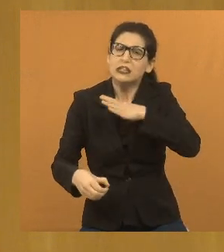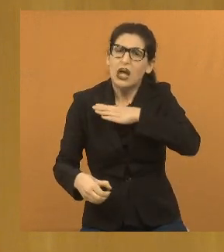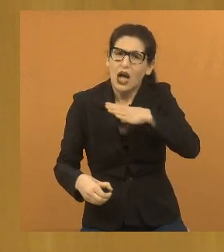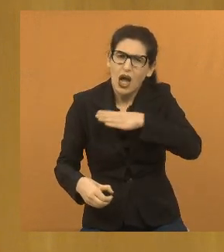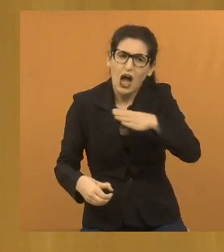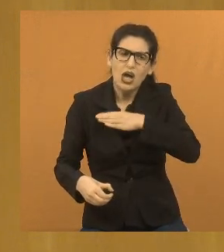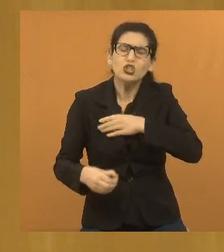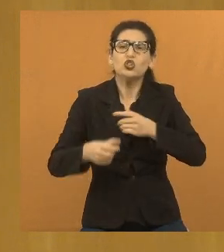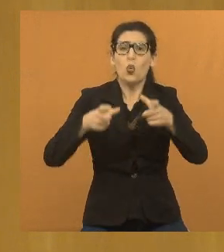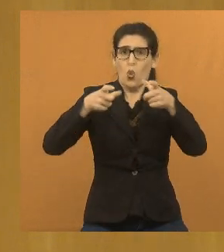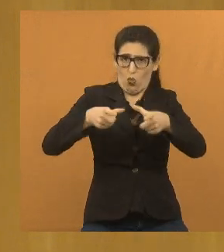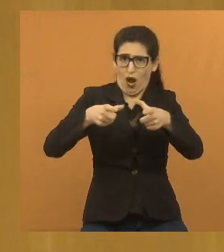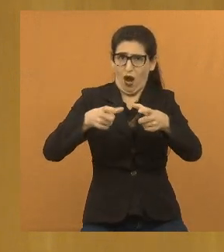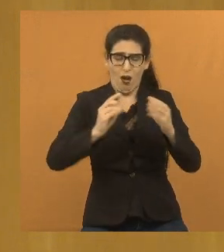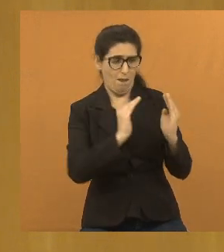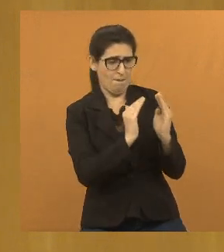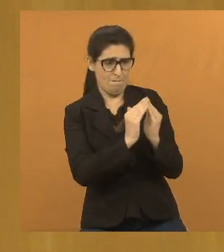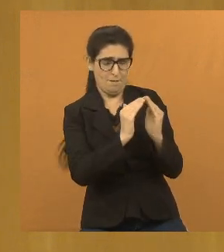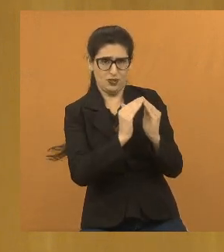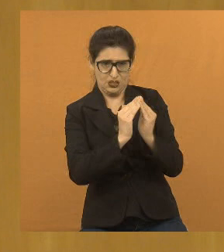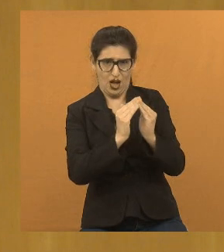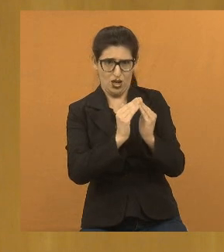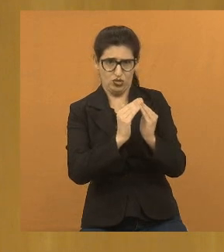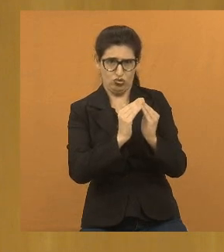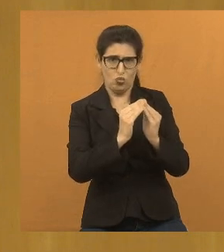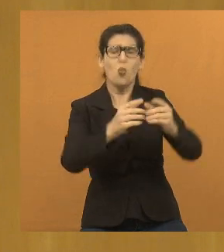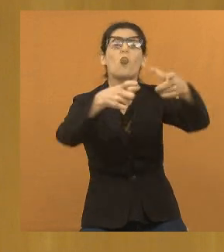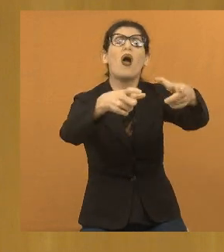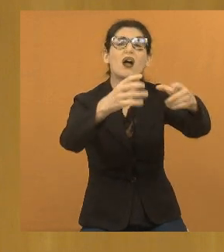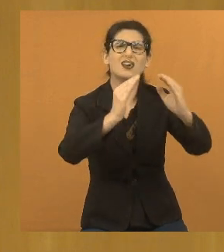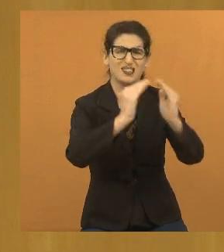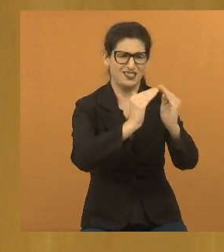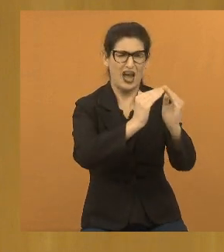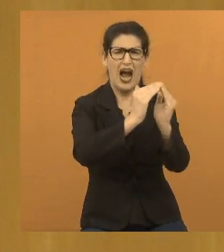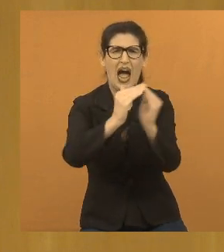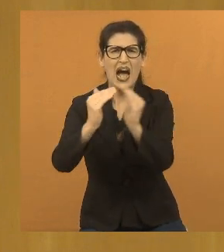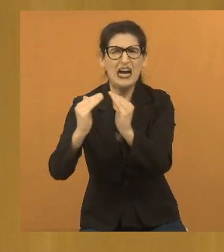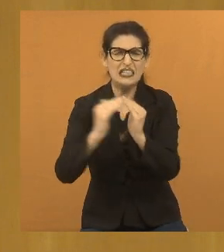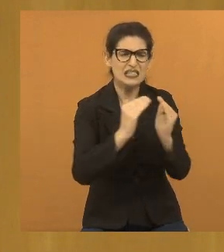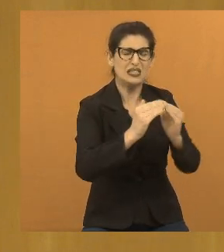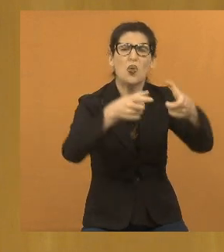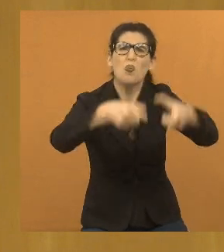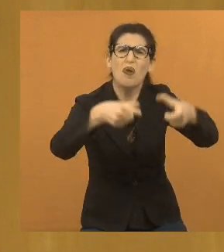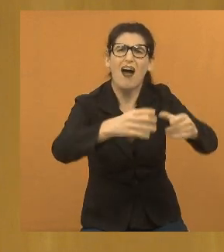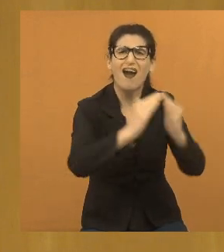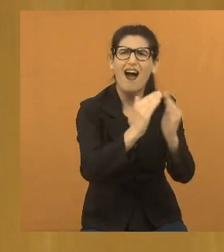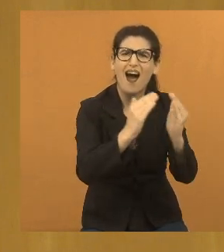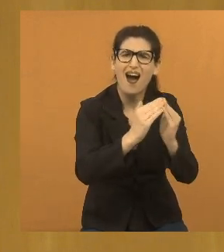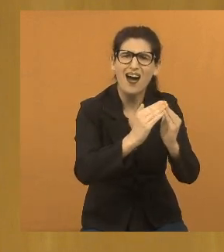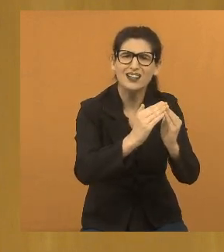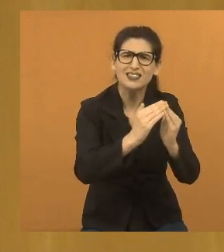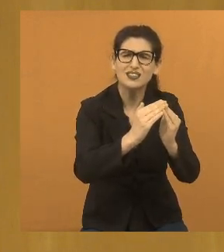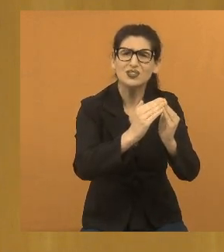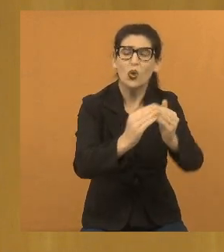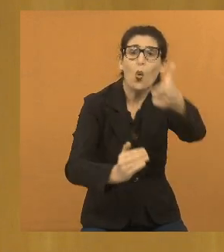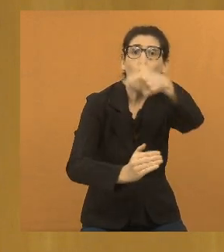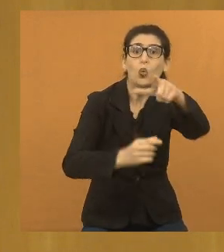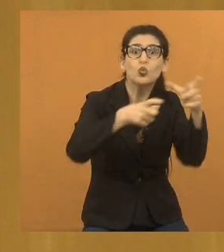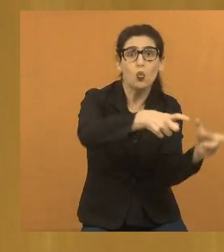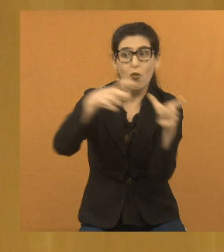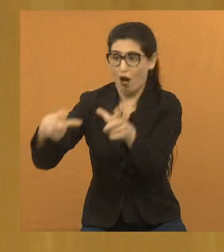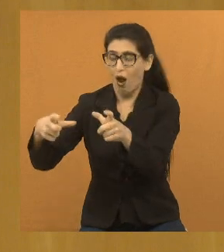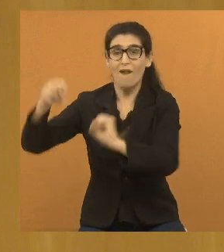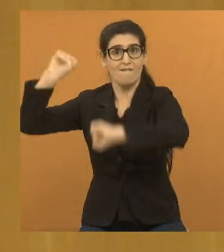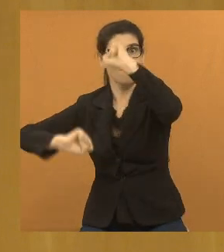concentrar as residências, por exemplo. Ela vai dizer onde vai se dar preferencialmente ocupação por